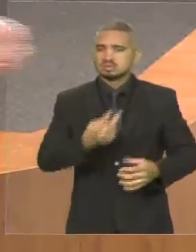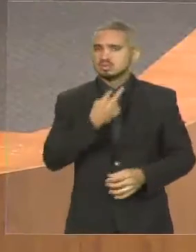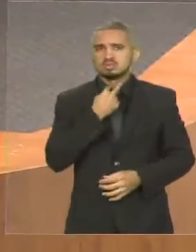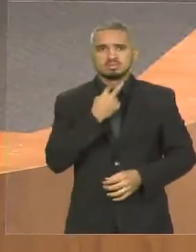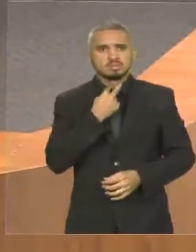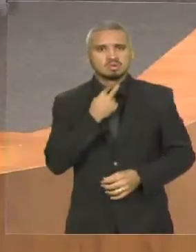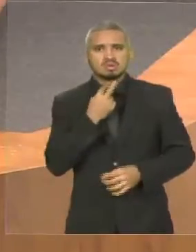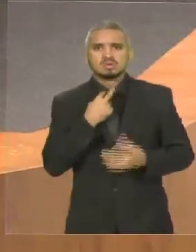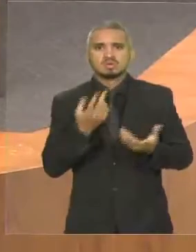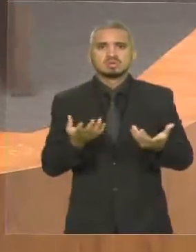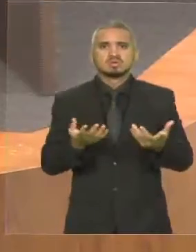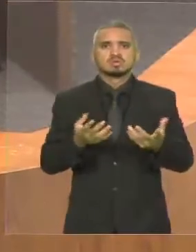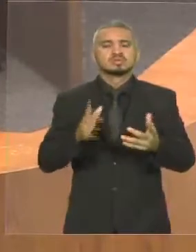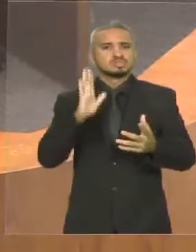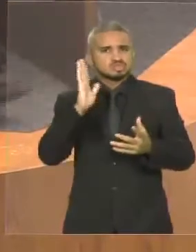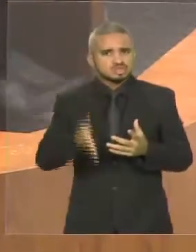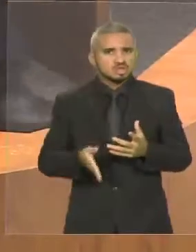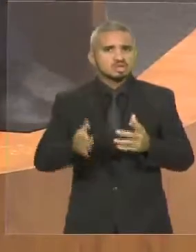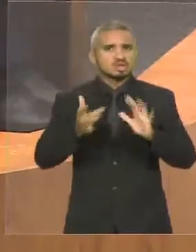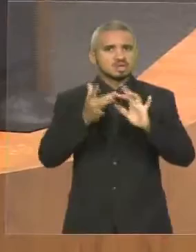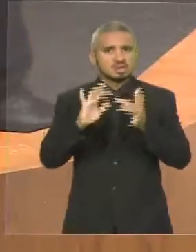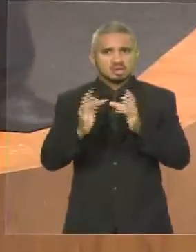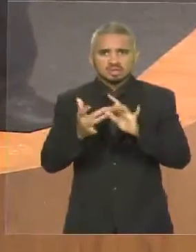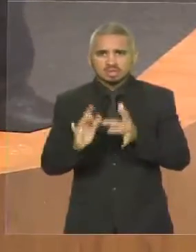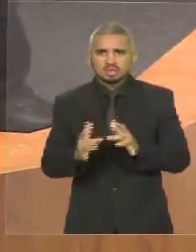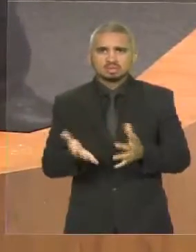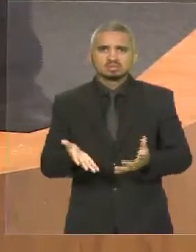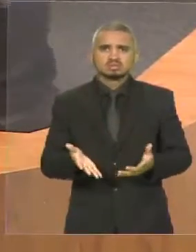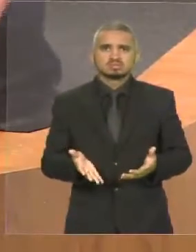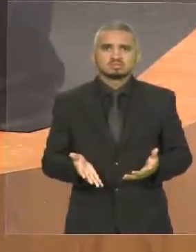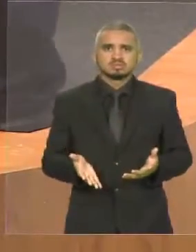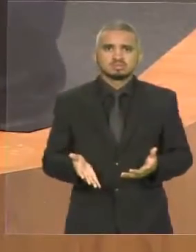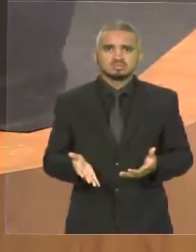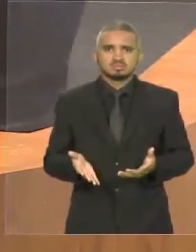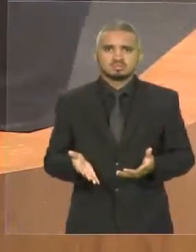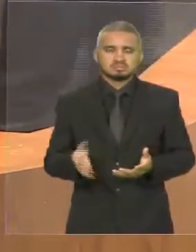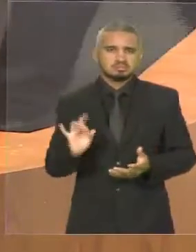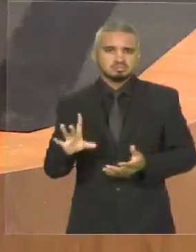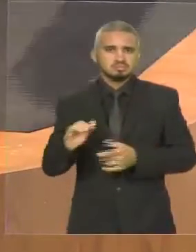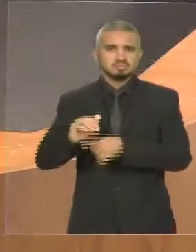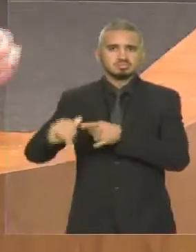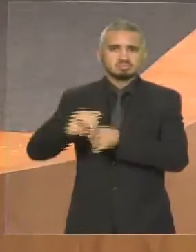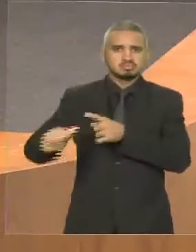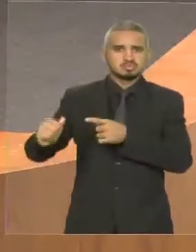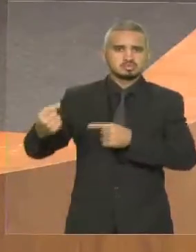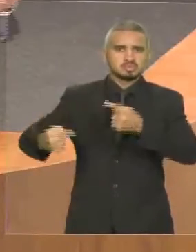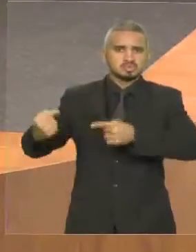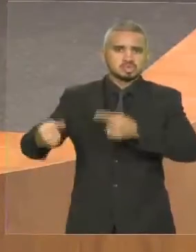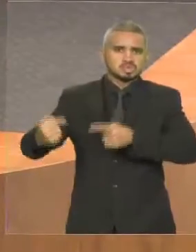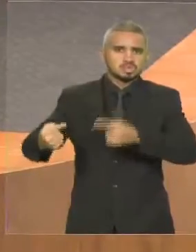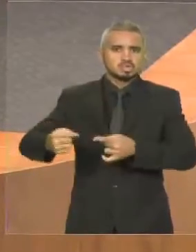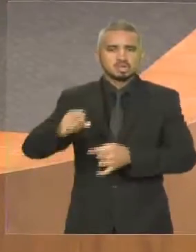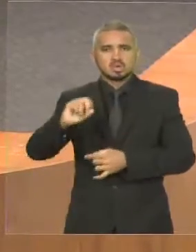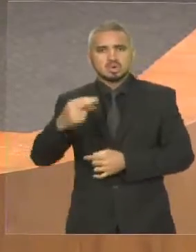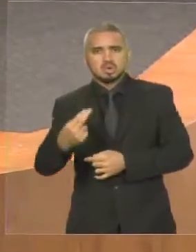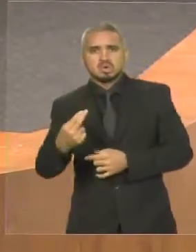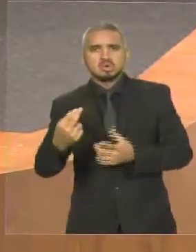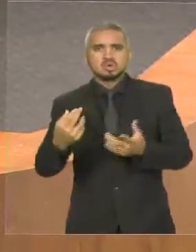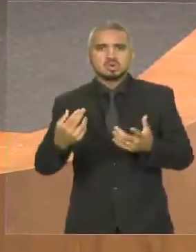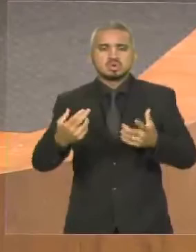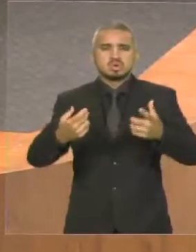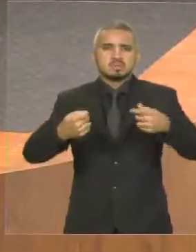porque foi feita uma negociação meramente política ou porque a base precisa fazer